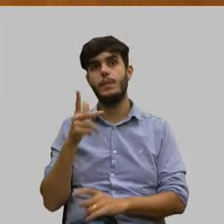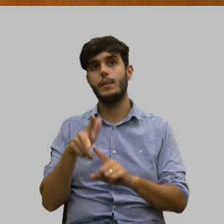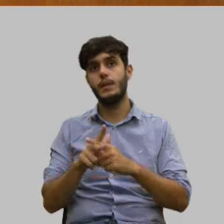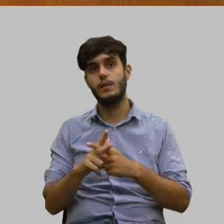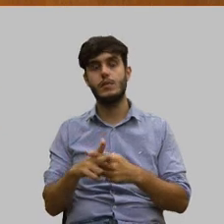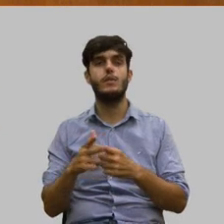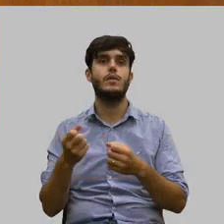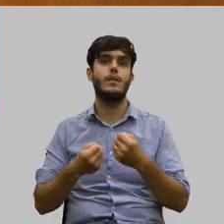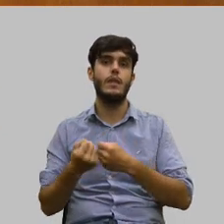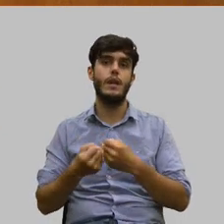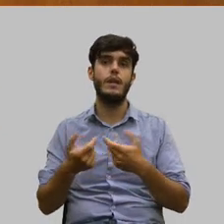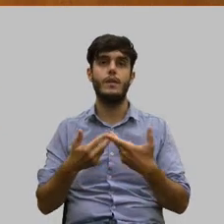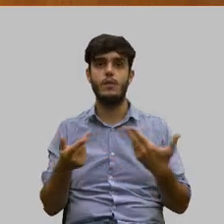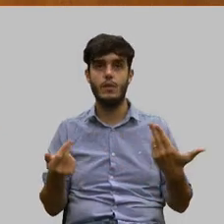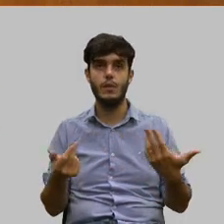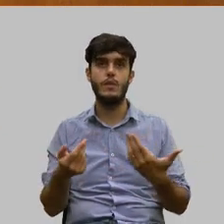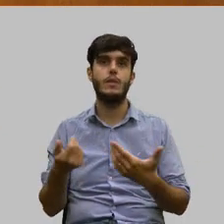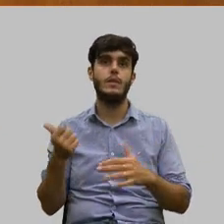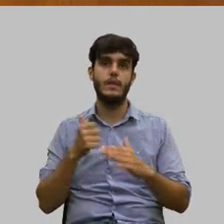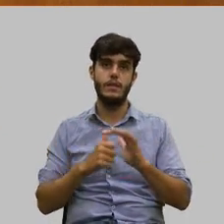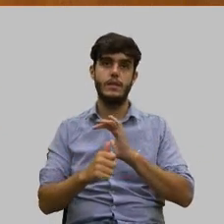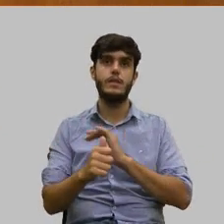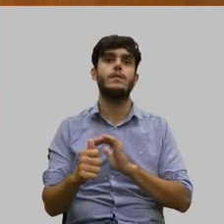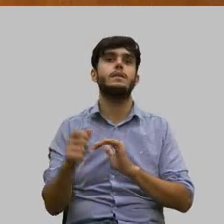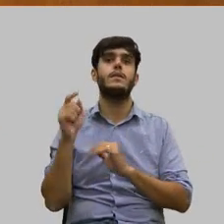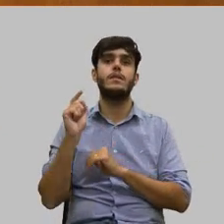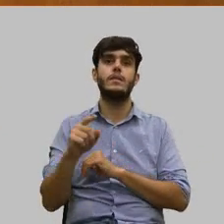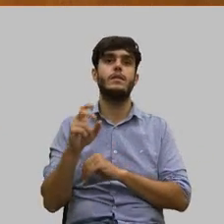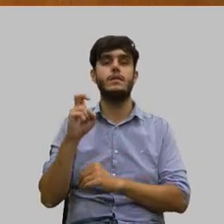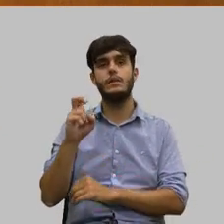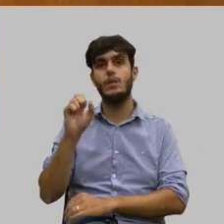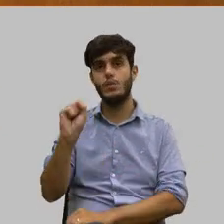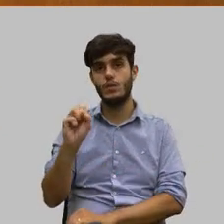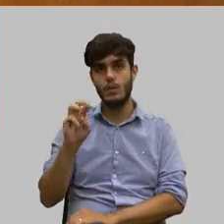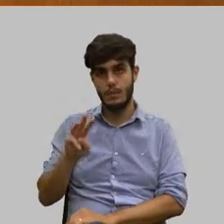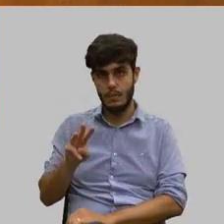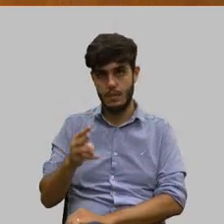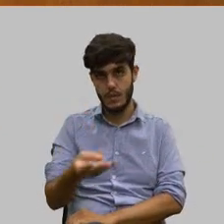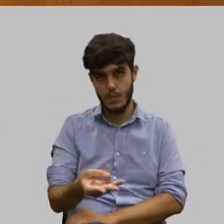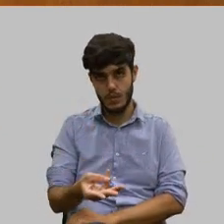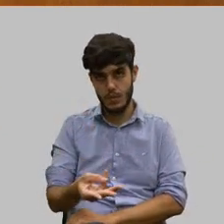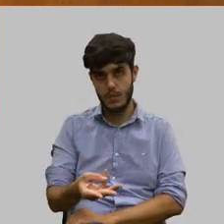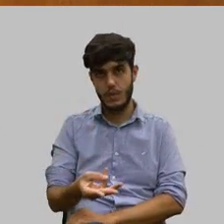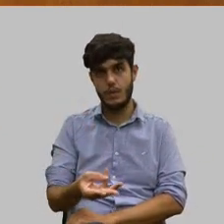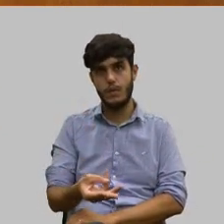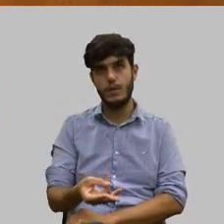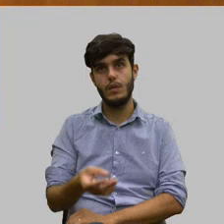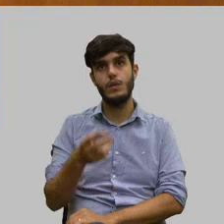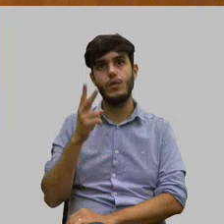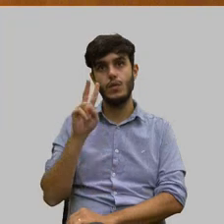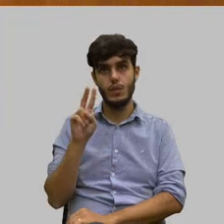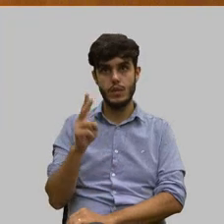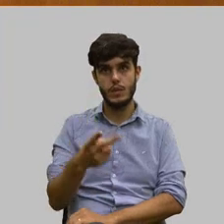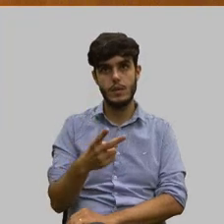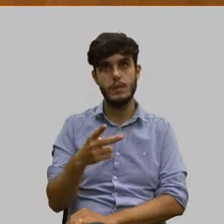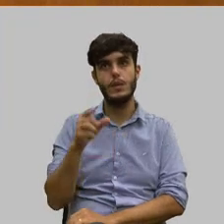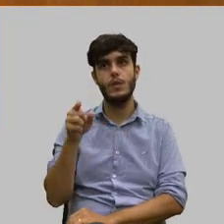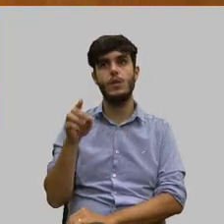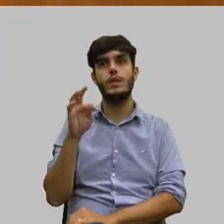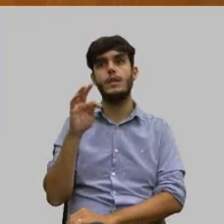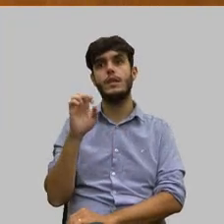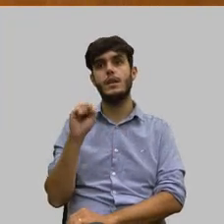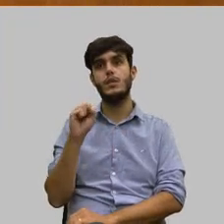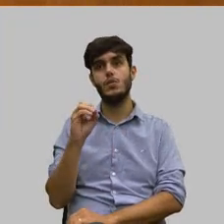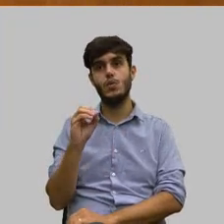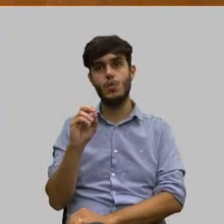viaturas investimento deputada Beatriz 58 milhões em 2023 2 milhões do tesouro de